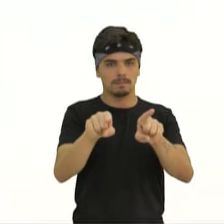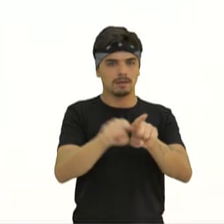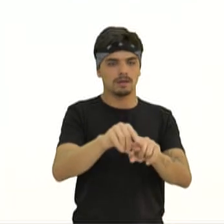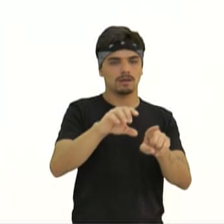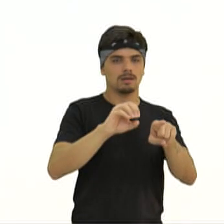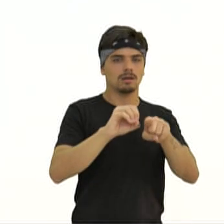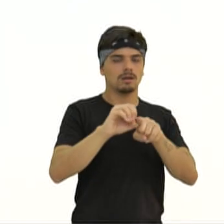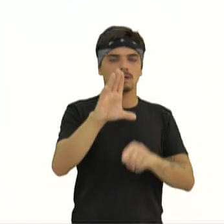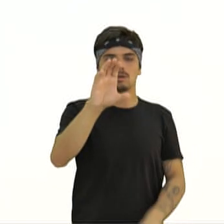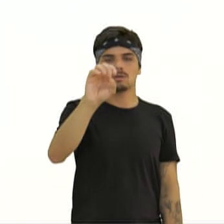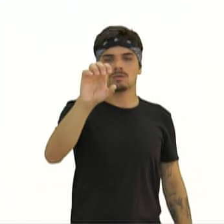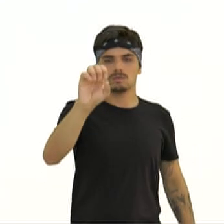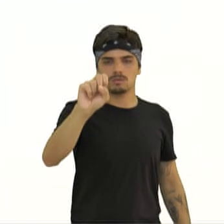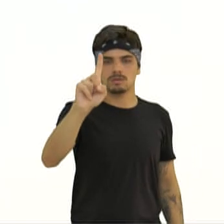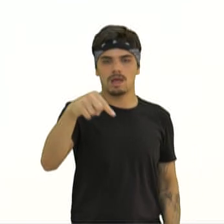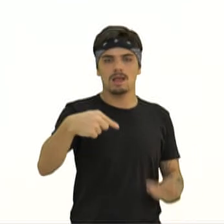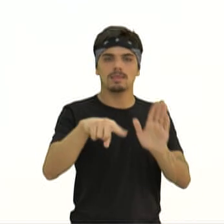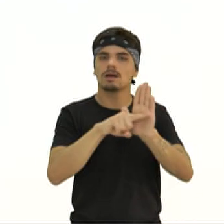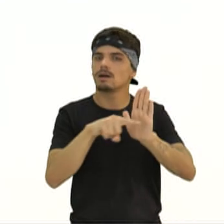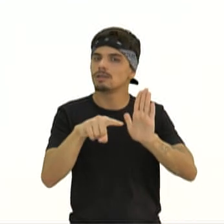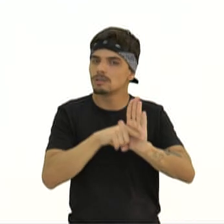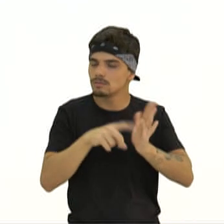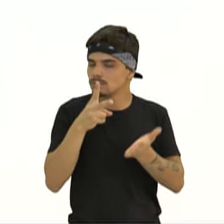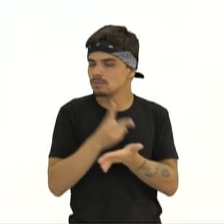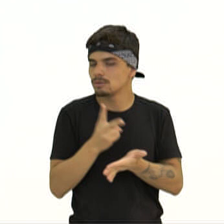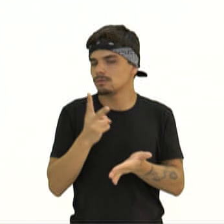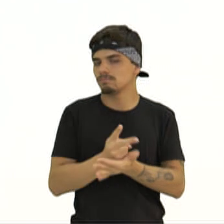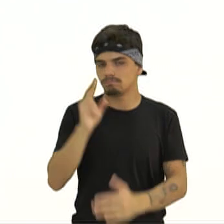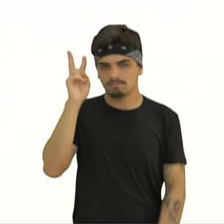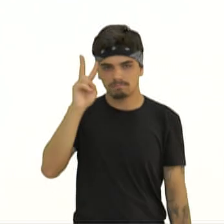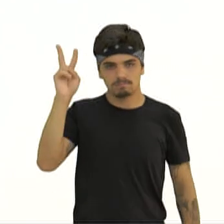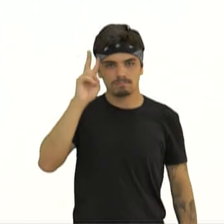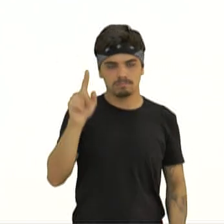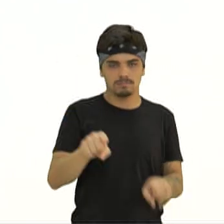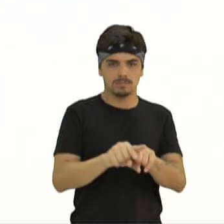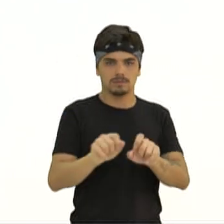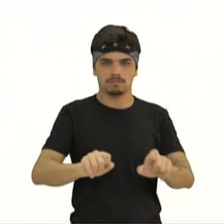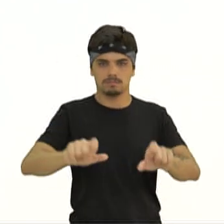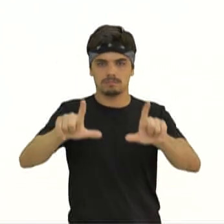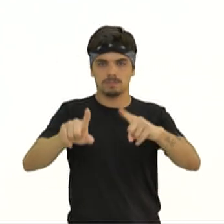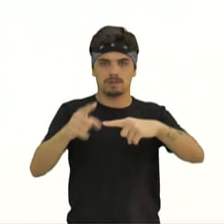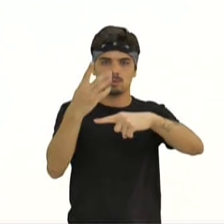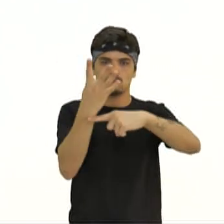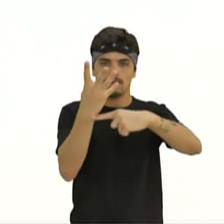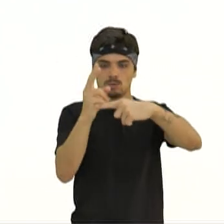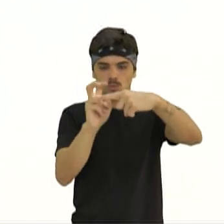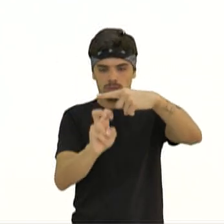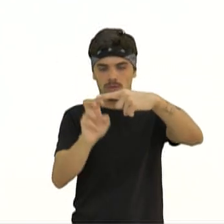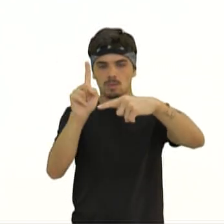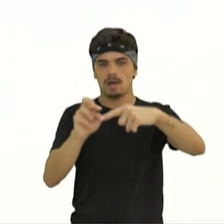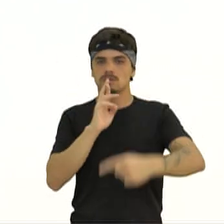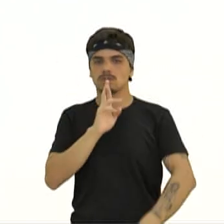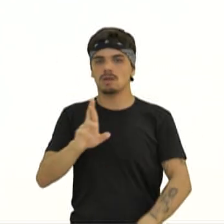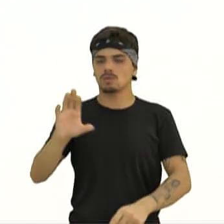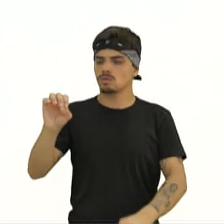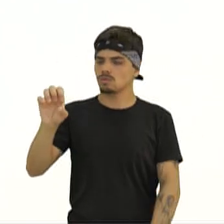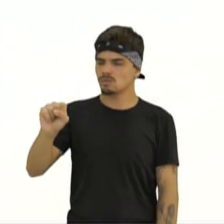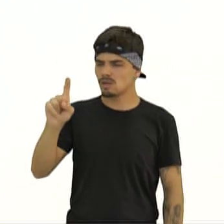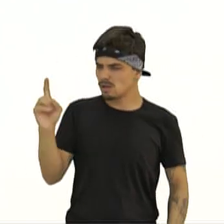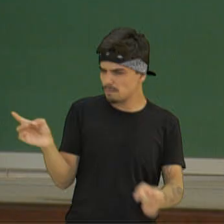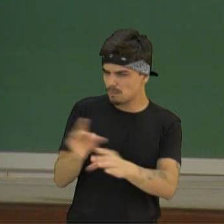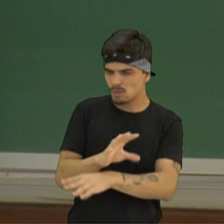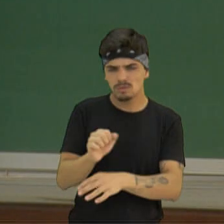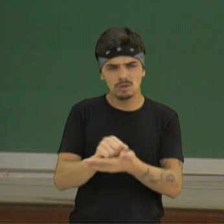pessoal, negativo, reforçando isso. 4/5, então, é resultado do cosseno. Mas terminou o